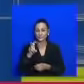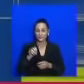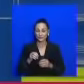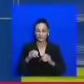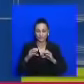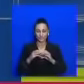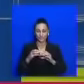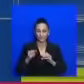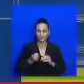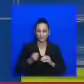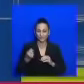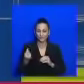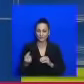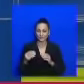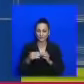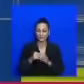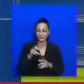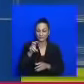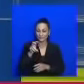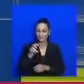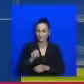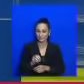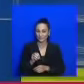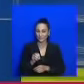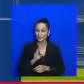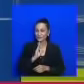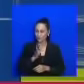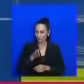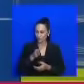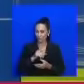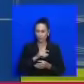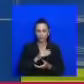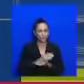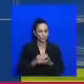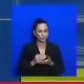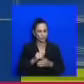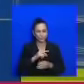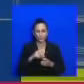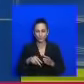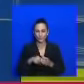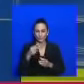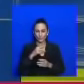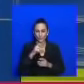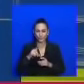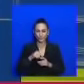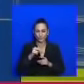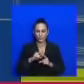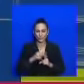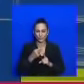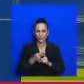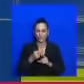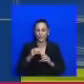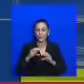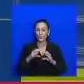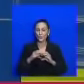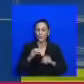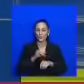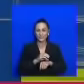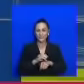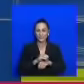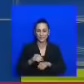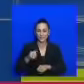50 bolas numeradas de 01 a 50. Já começou o segundo sorteio da Dupla Cena. Bola cinza,